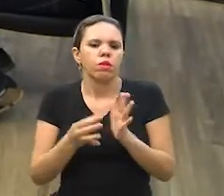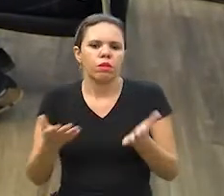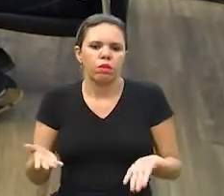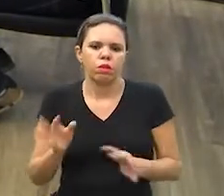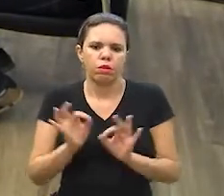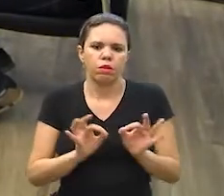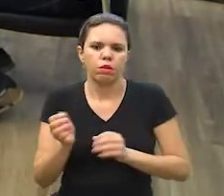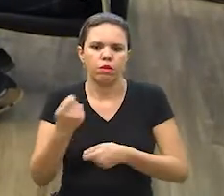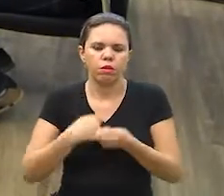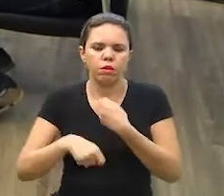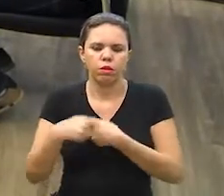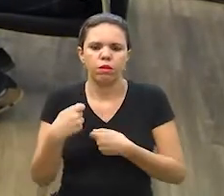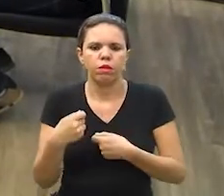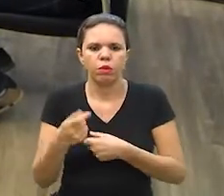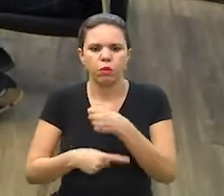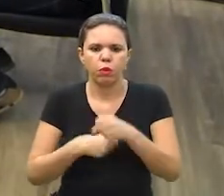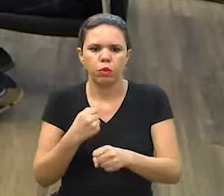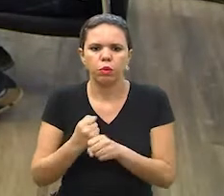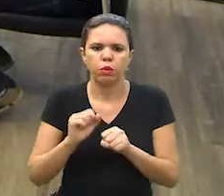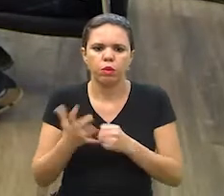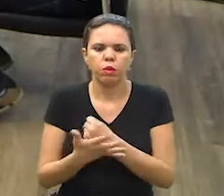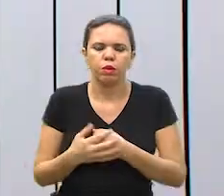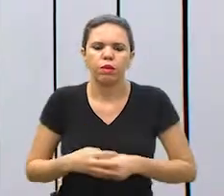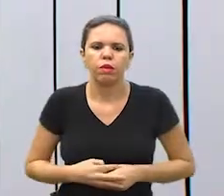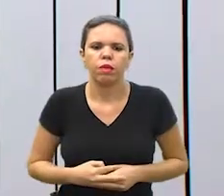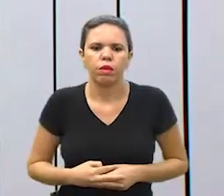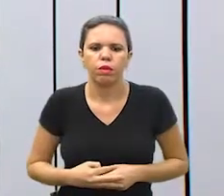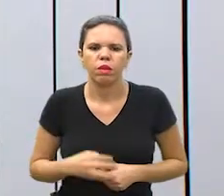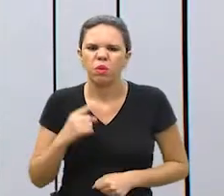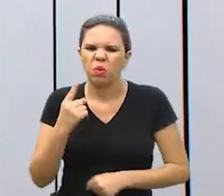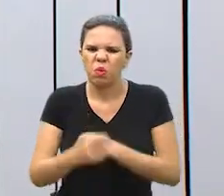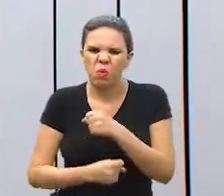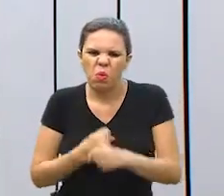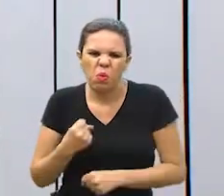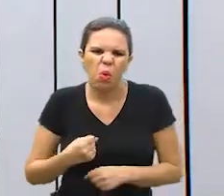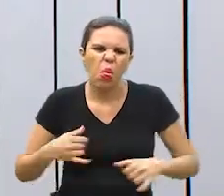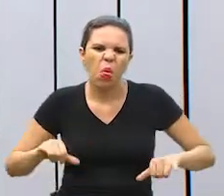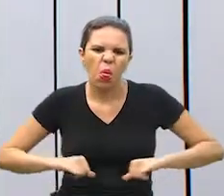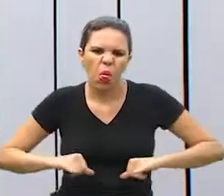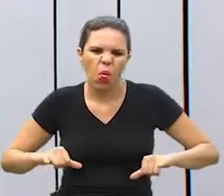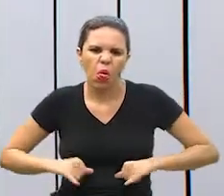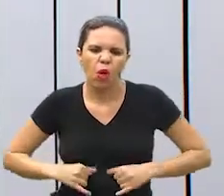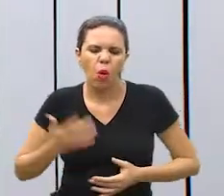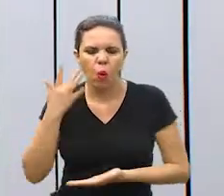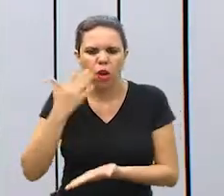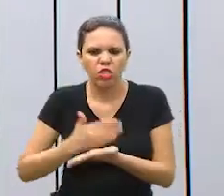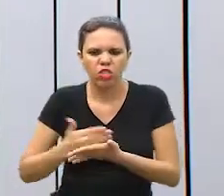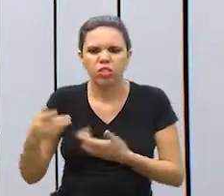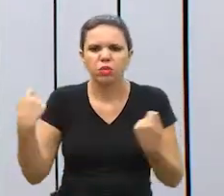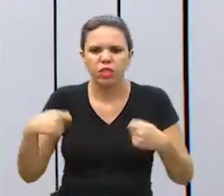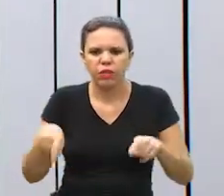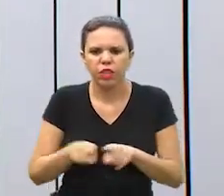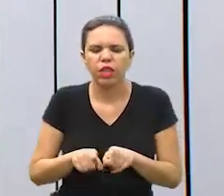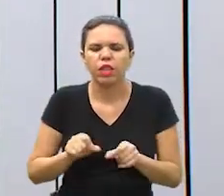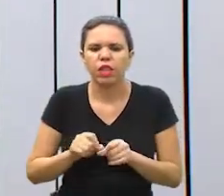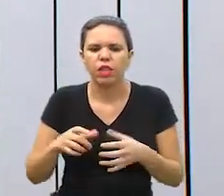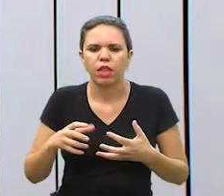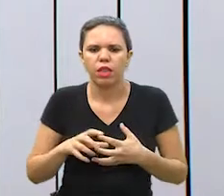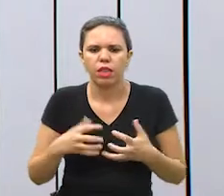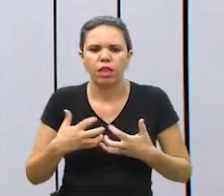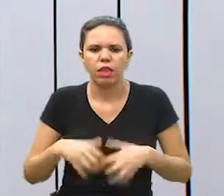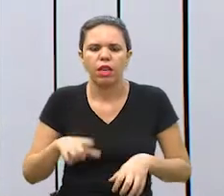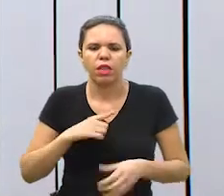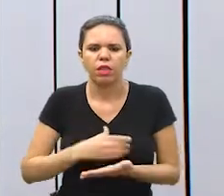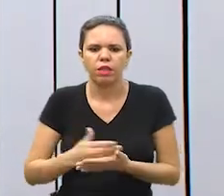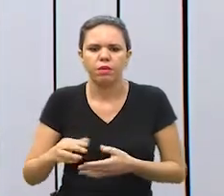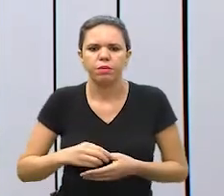essa organização, um ano de pandemia? Não, um ano de pandemia, eu acho que no início da pandemia deveria ter